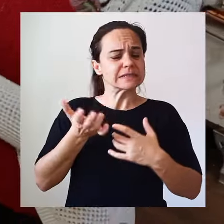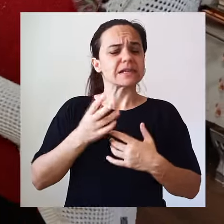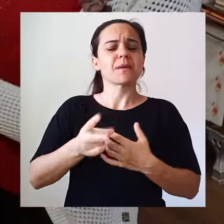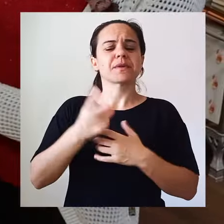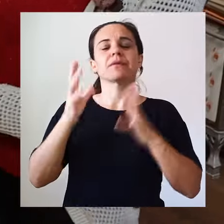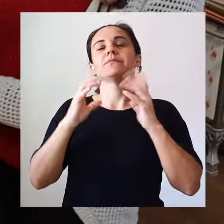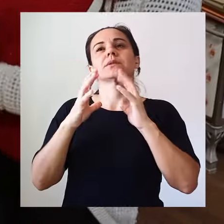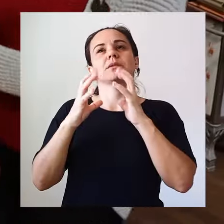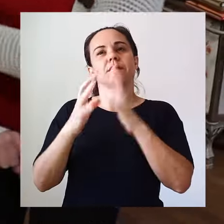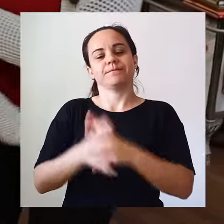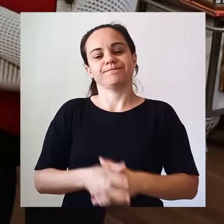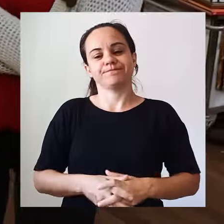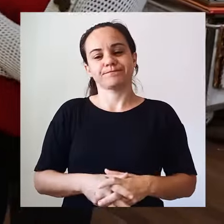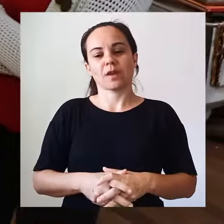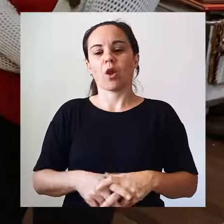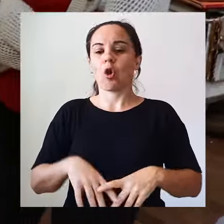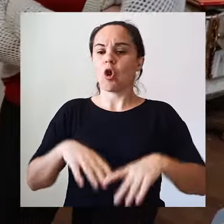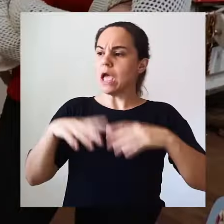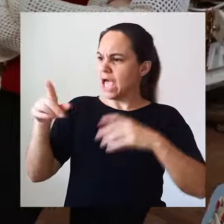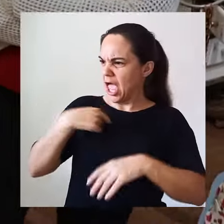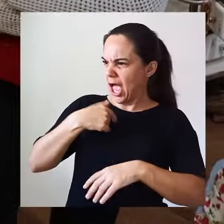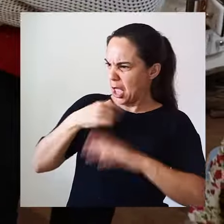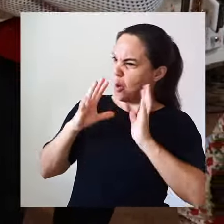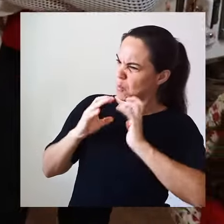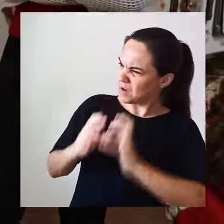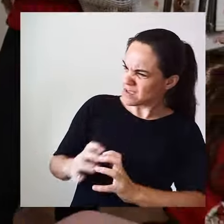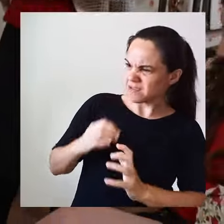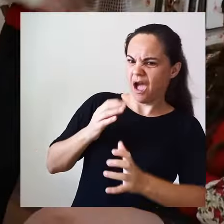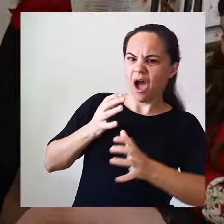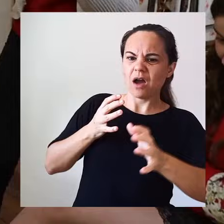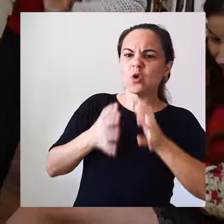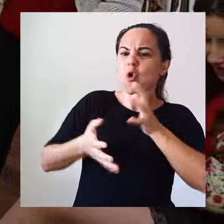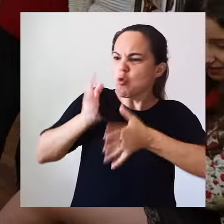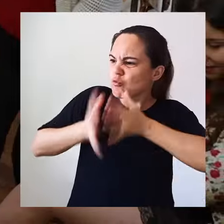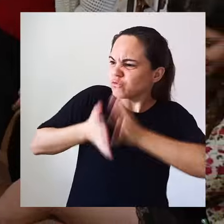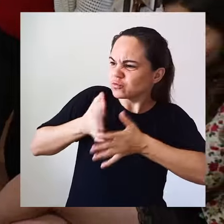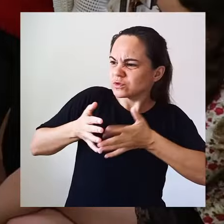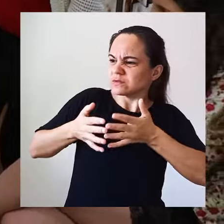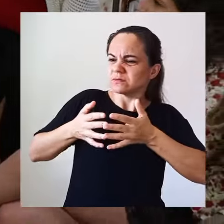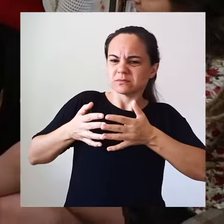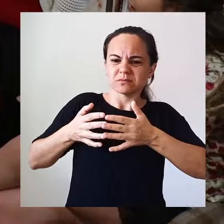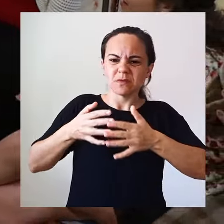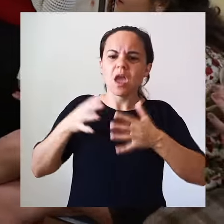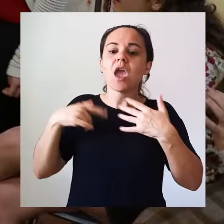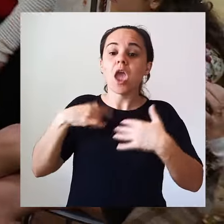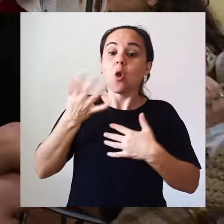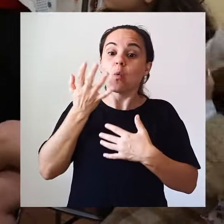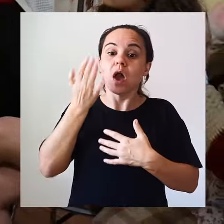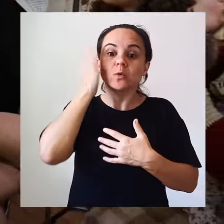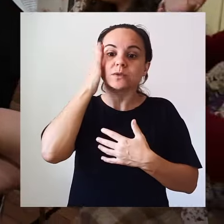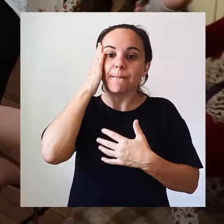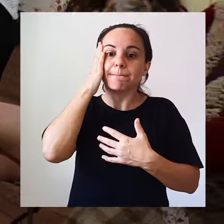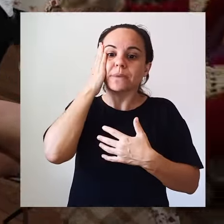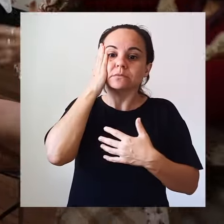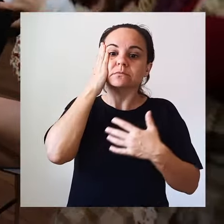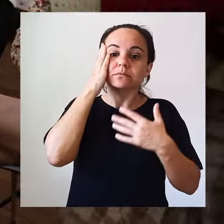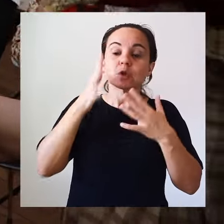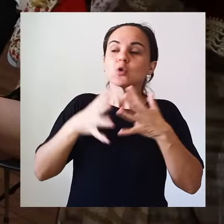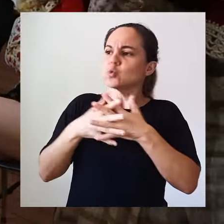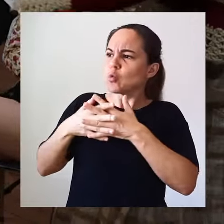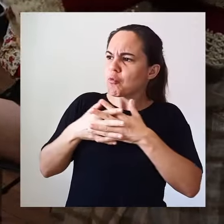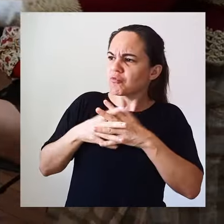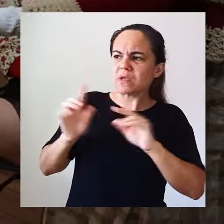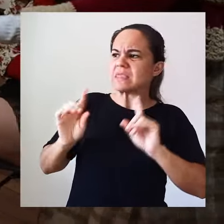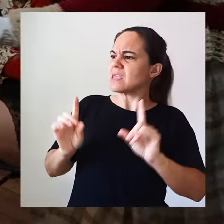então. Confusão, Melice? Confusão, Melice? Tu quer confusão? Eu disse que eu quero saber qual que vai ser o meu